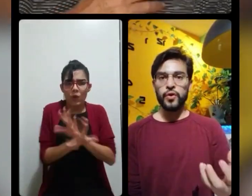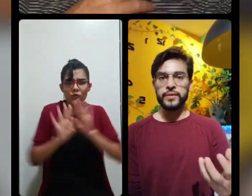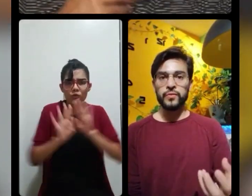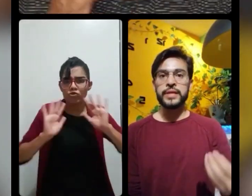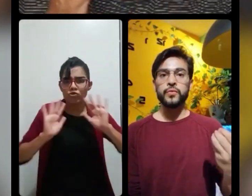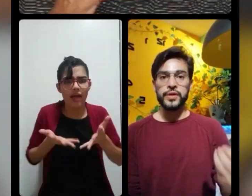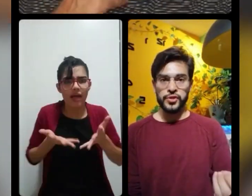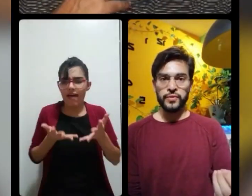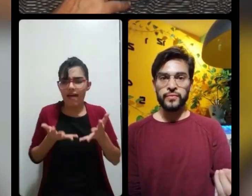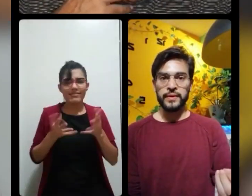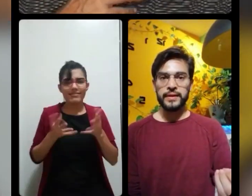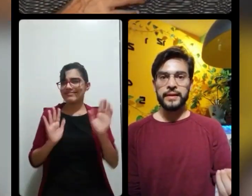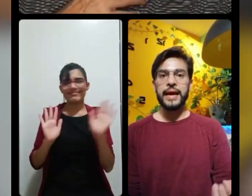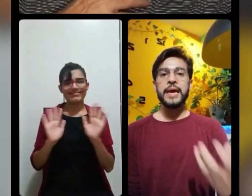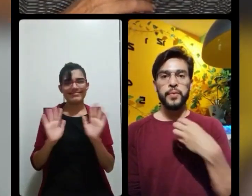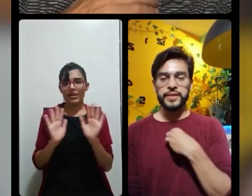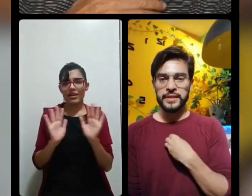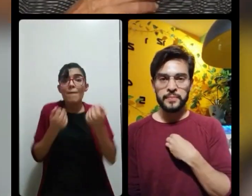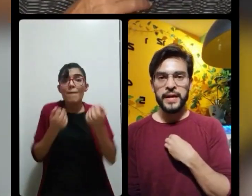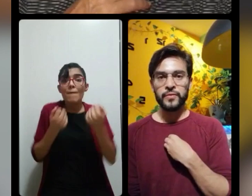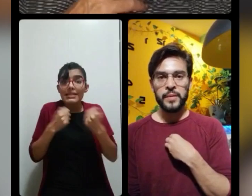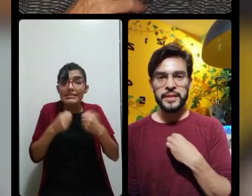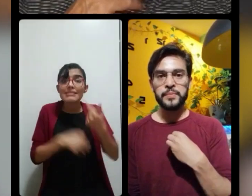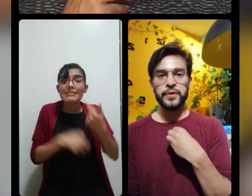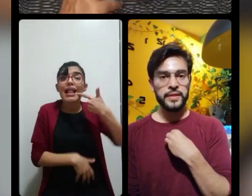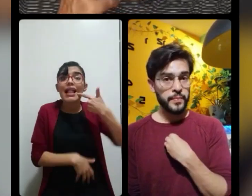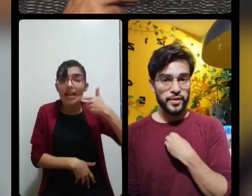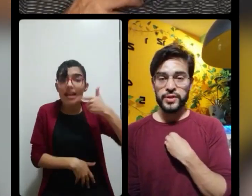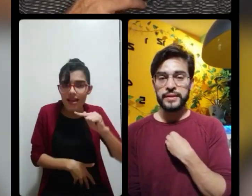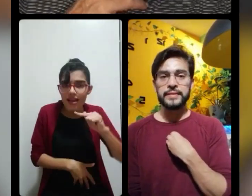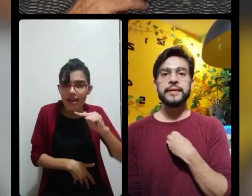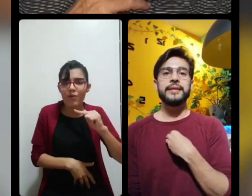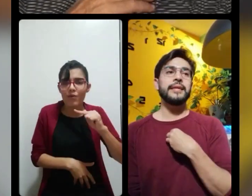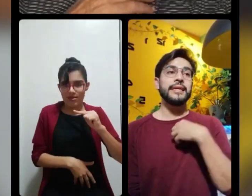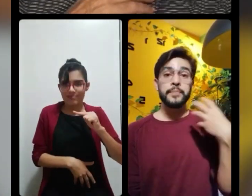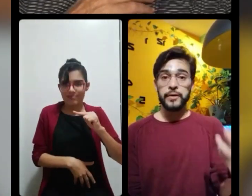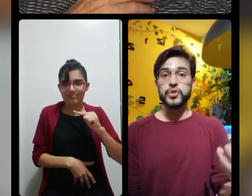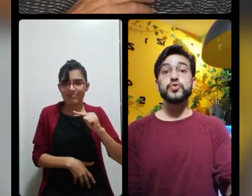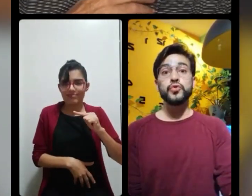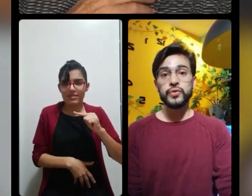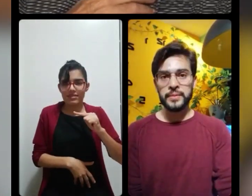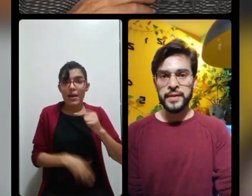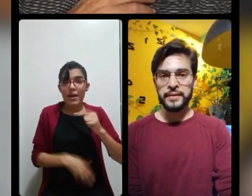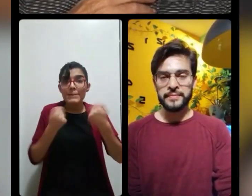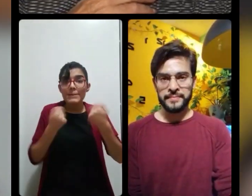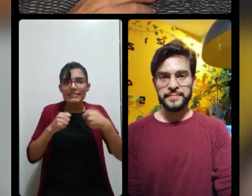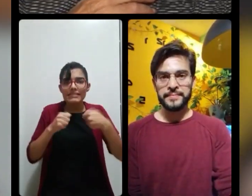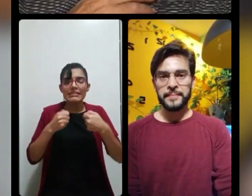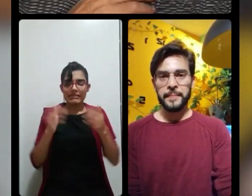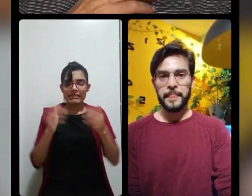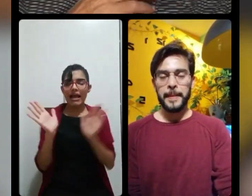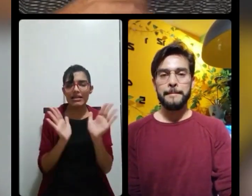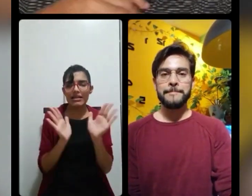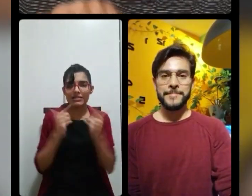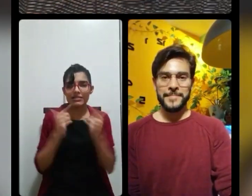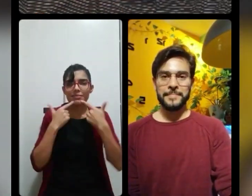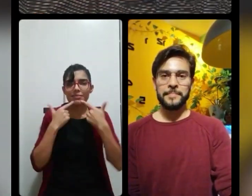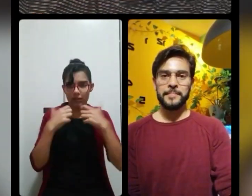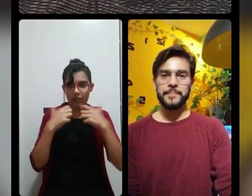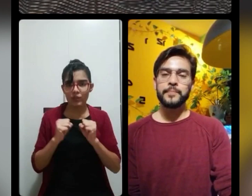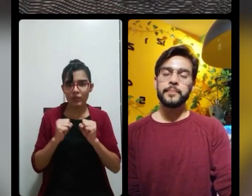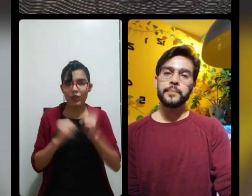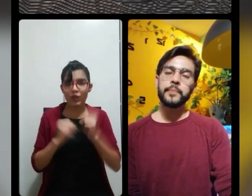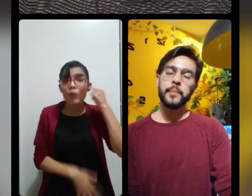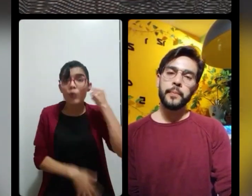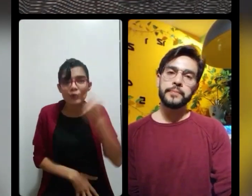desse código linguístico. Né? É importante, particularmente importante para a gente, né? E para o surdo também. Mas você